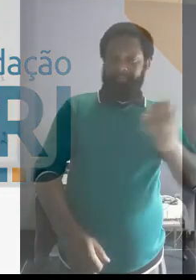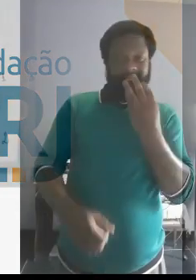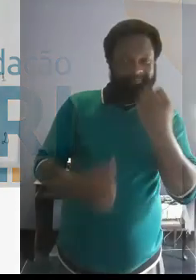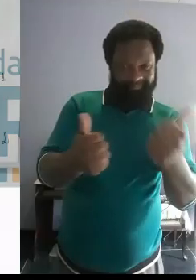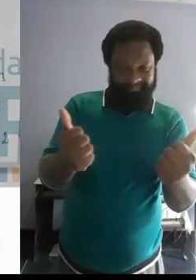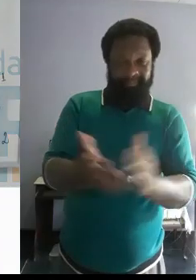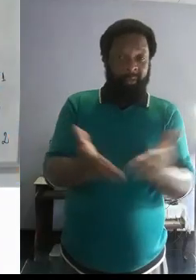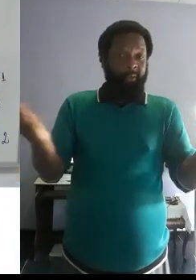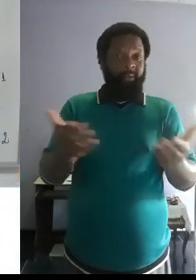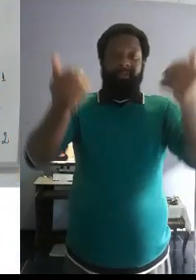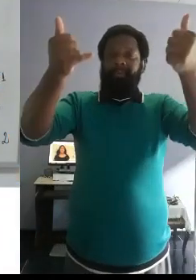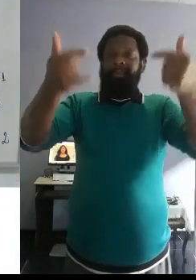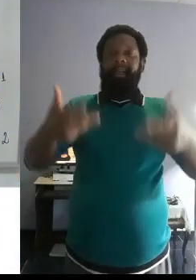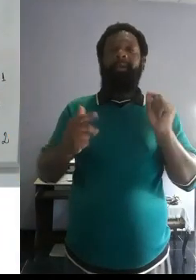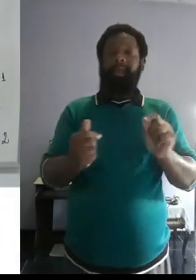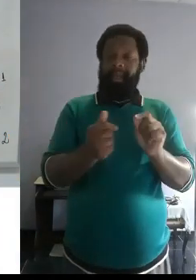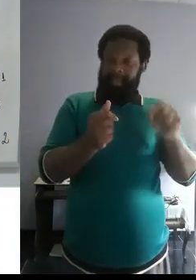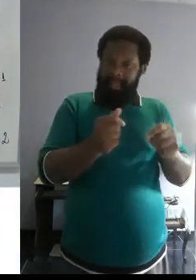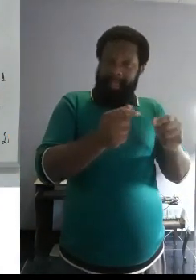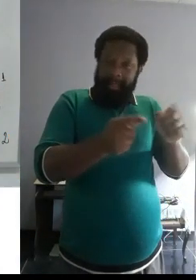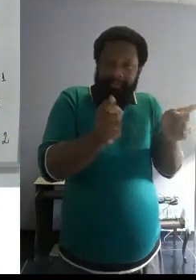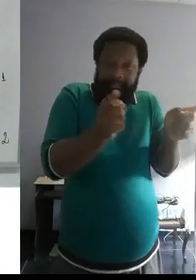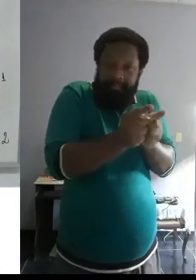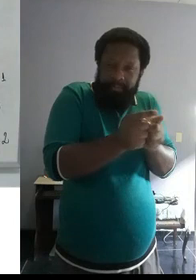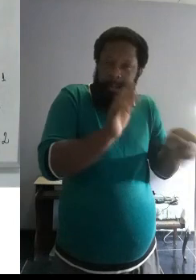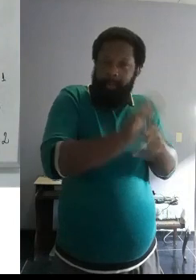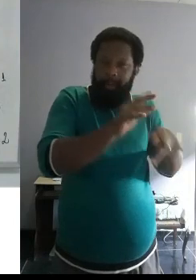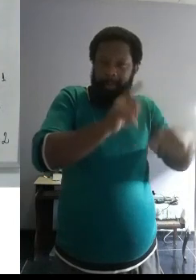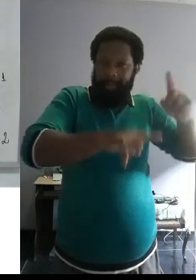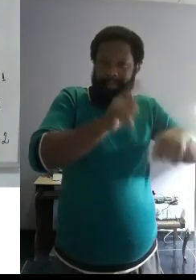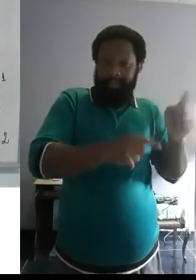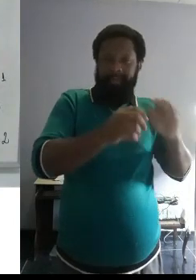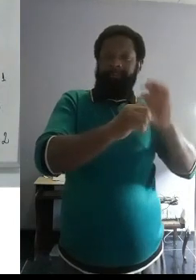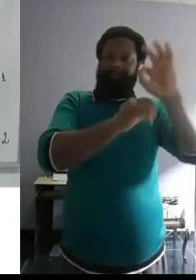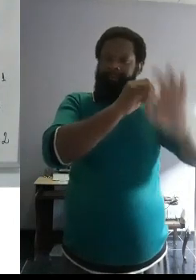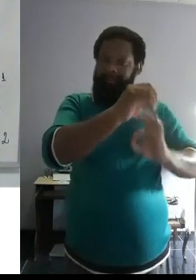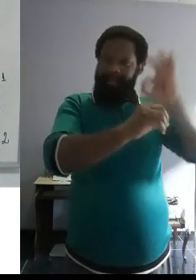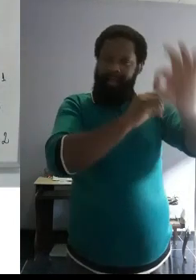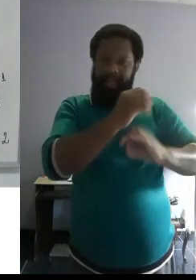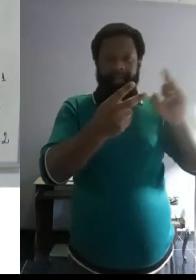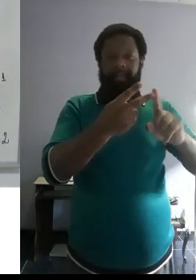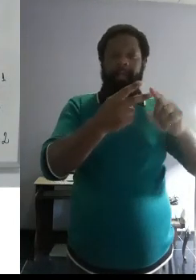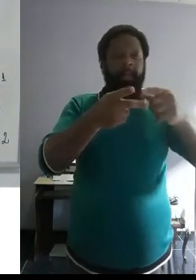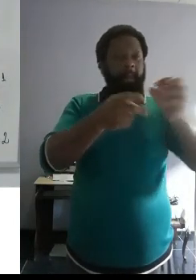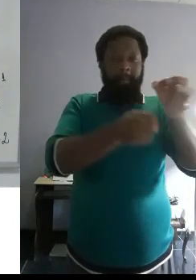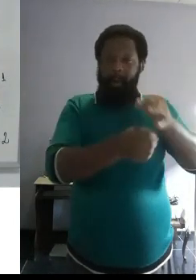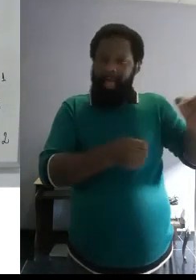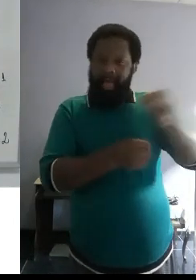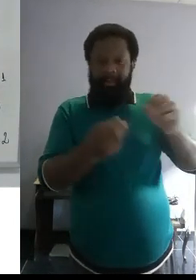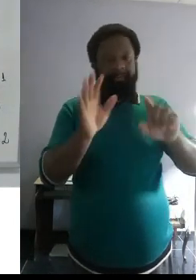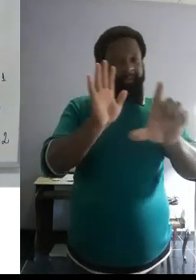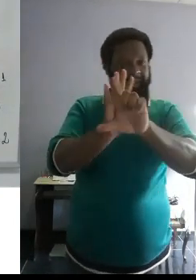Pessoal, tudo bem? Hoje nós vamos falar dos aspectos microscópicos da matéria. Vamos falar de átomos, moléculas e das leis ponderais.